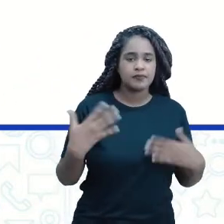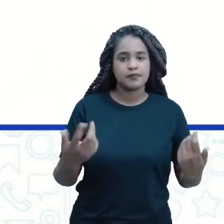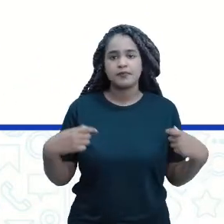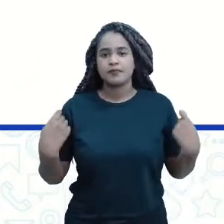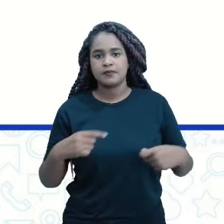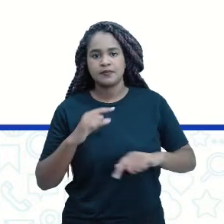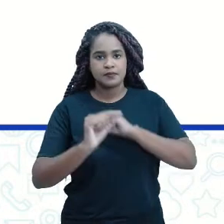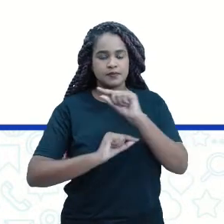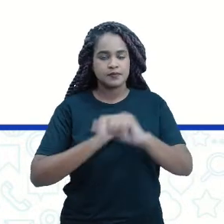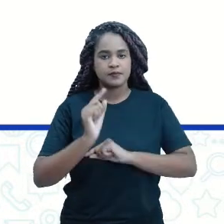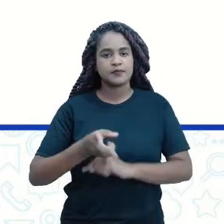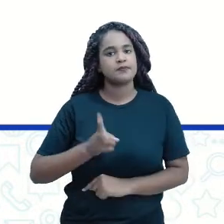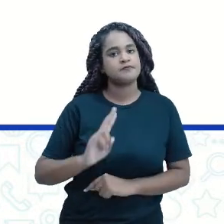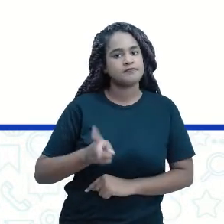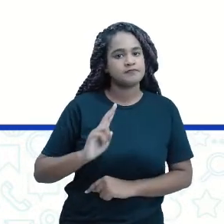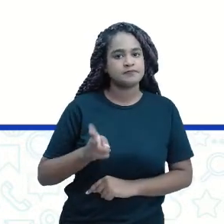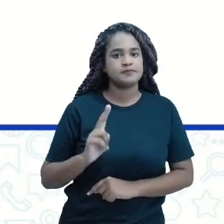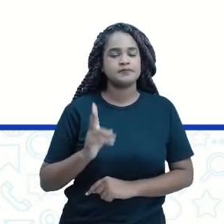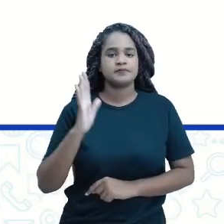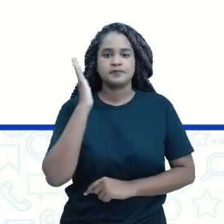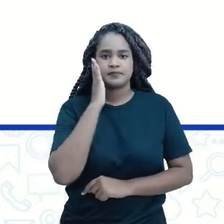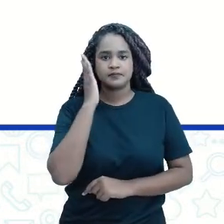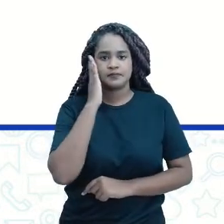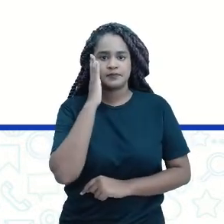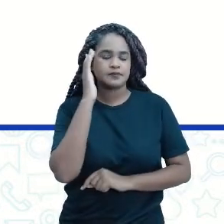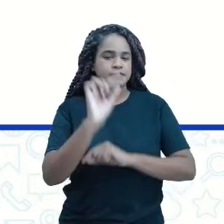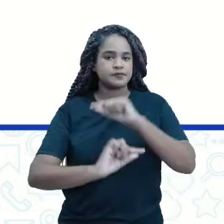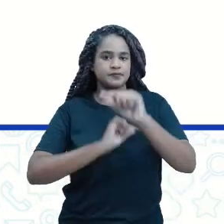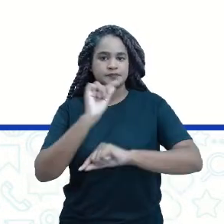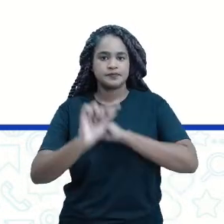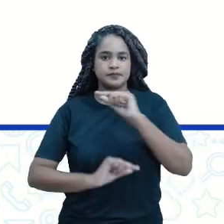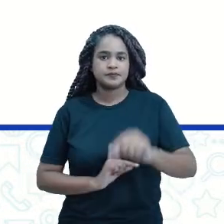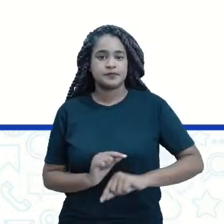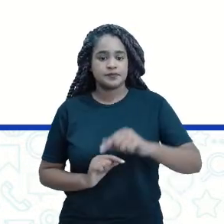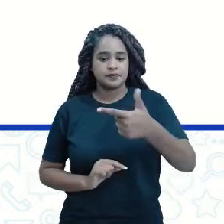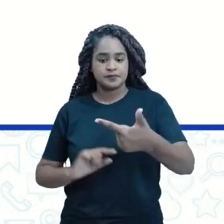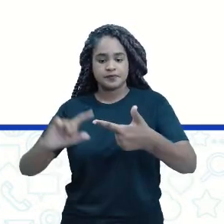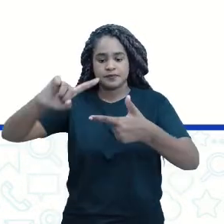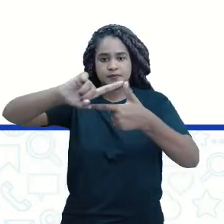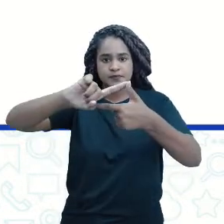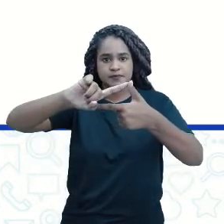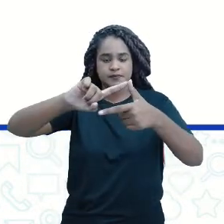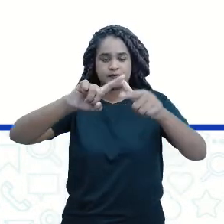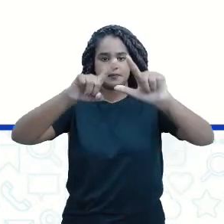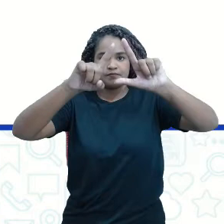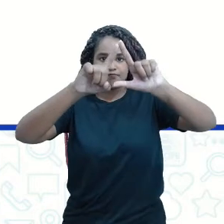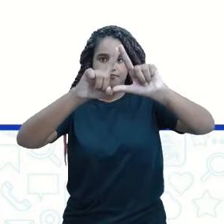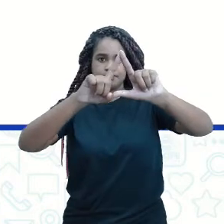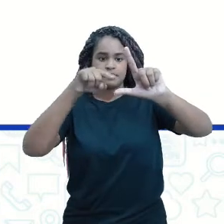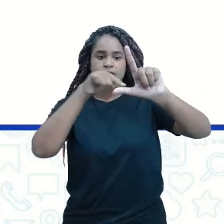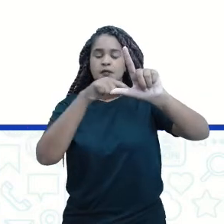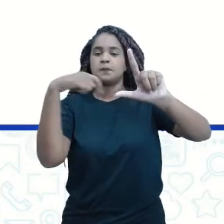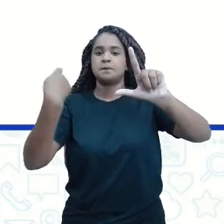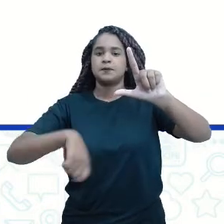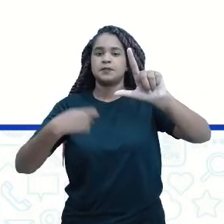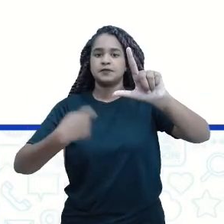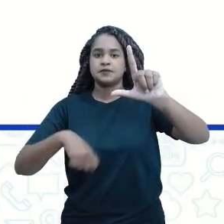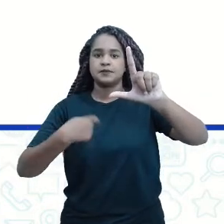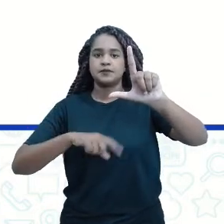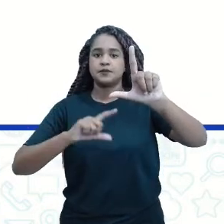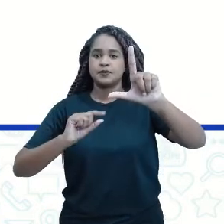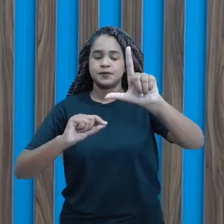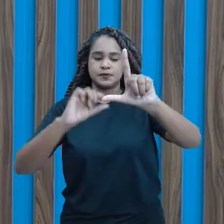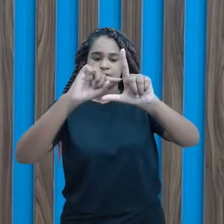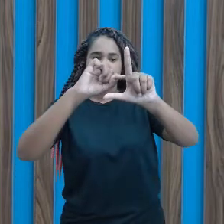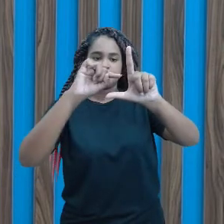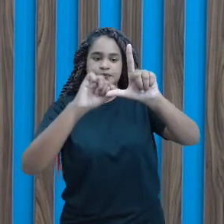noção aí e sempre essa ideia de que um triângulo retângulo é um ângulo que possui um ângulo, é um triângulo que possui um